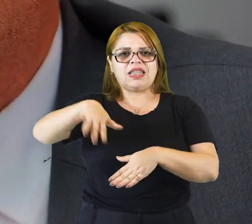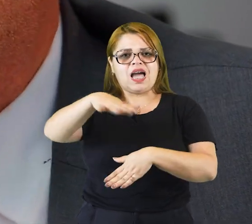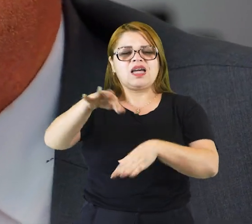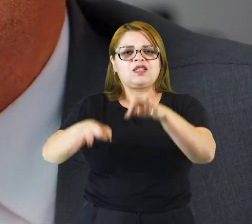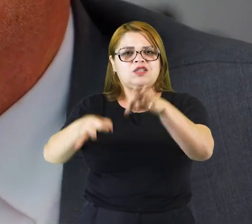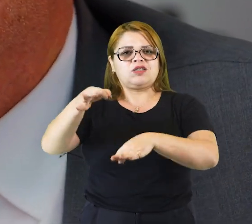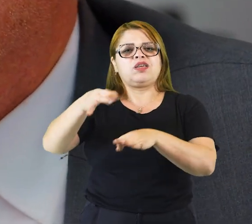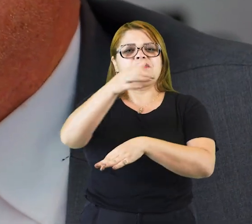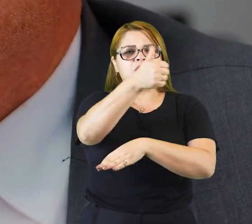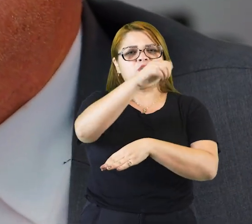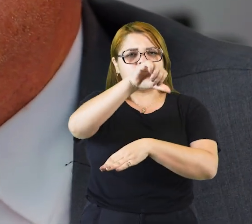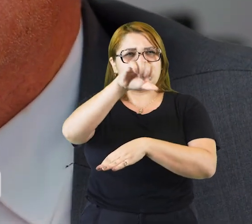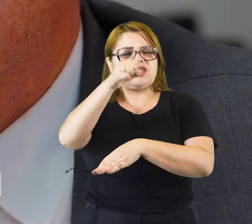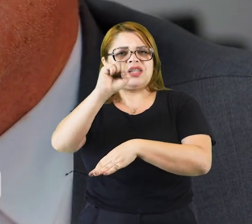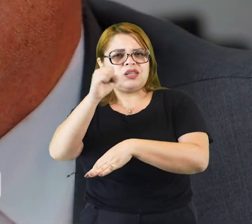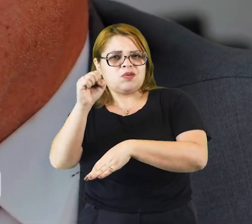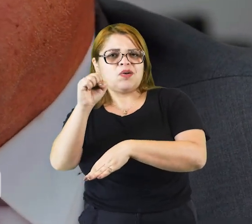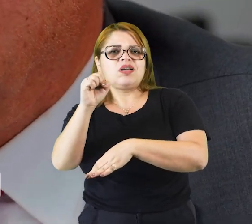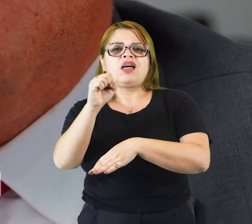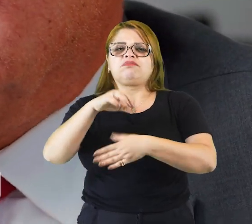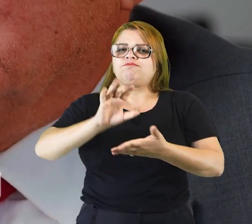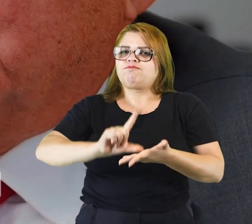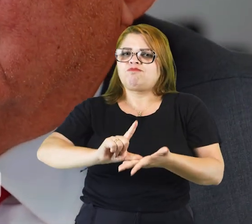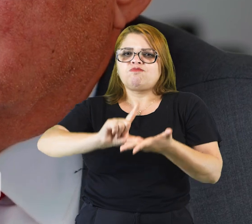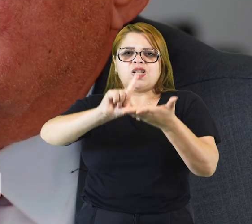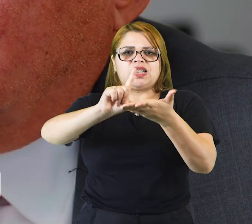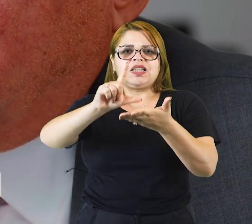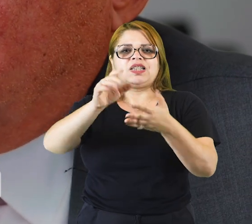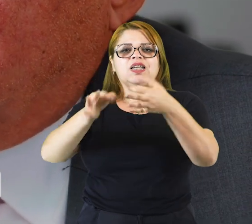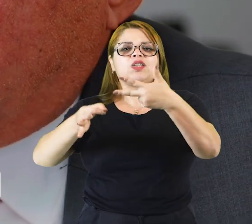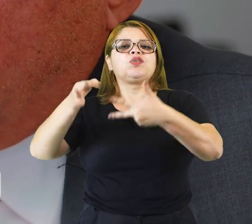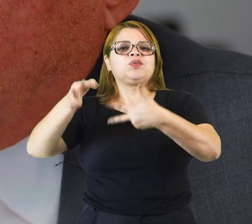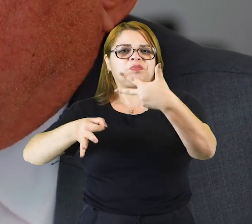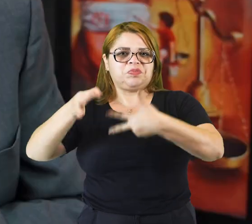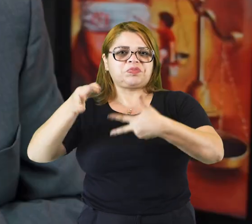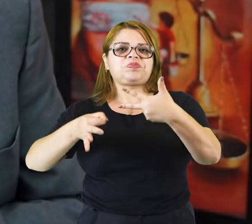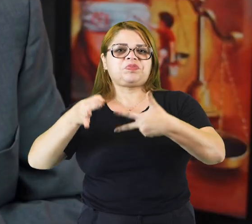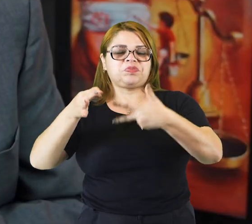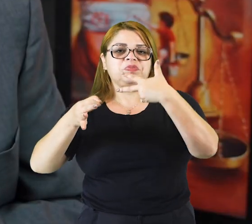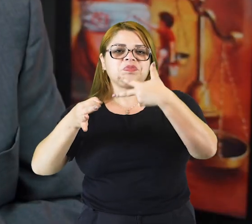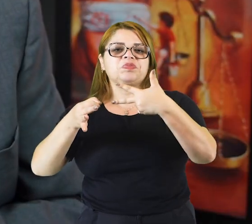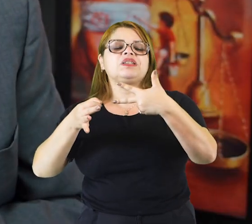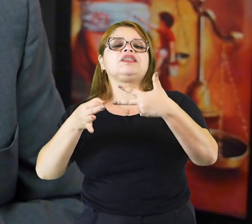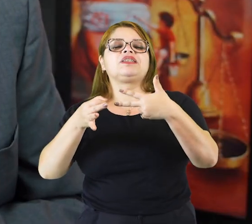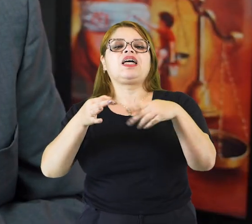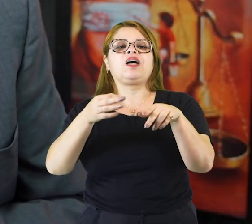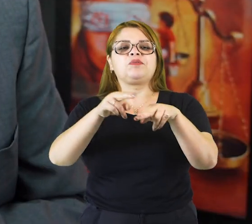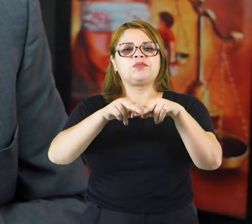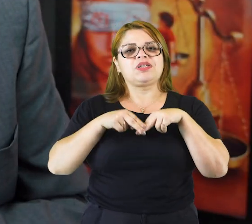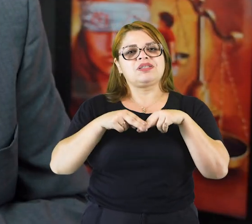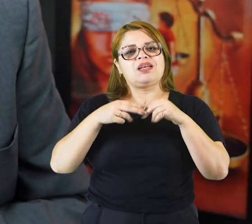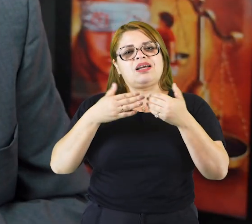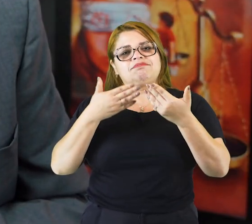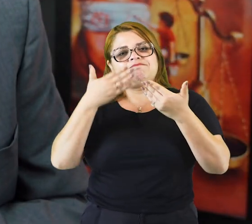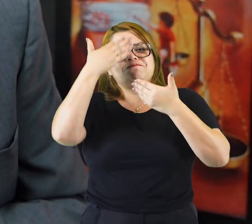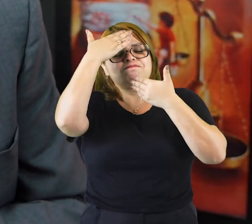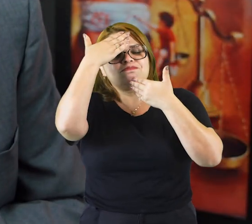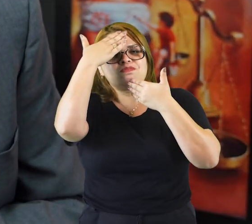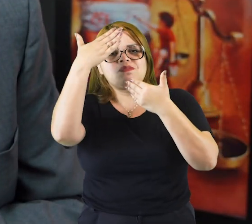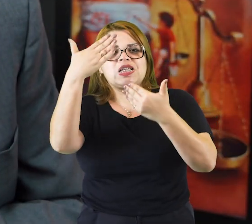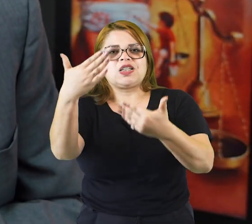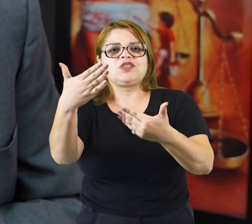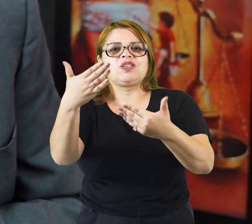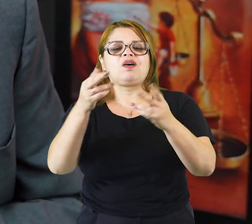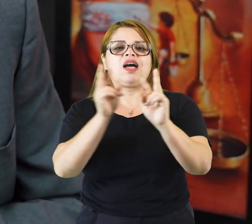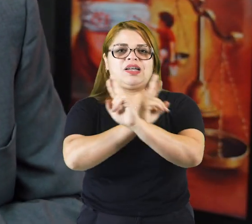isso em 88, a senhora foi sempre uma líder do Poder Judiciário, né? Aqui fica a minha